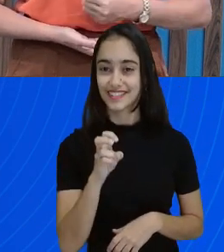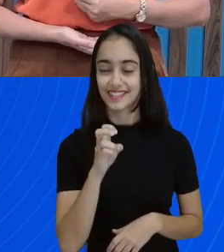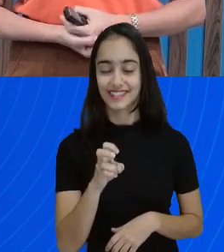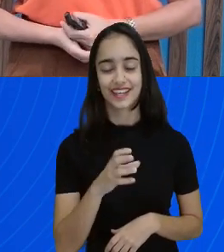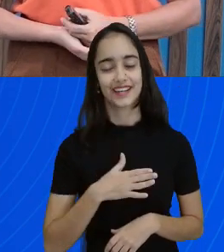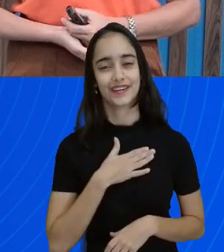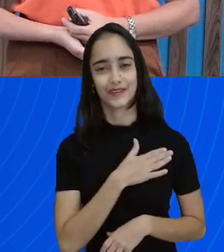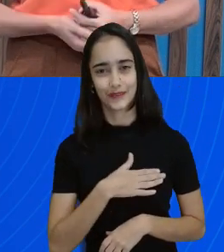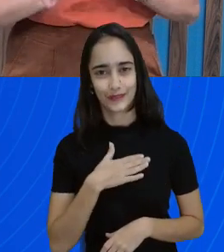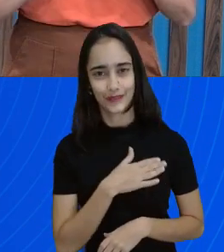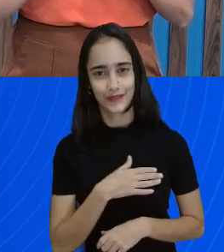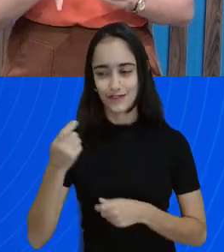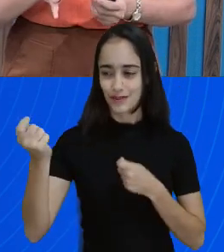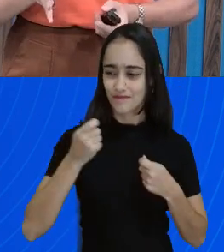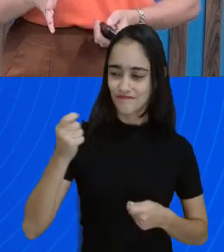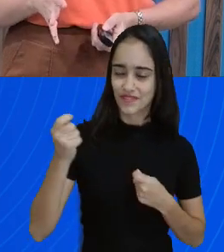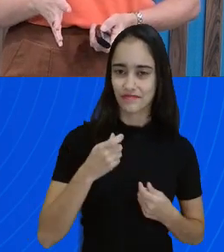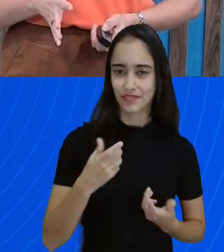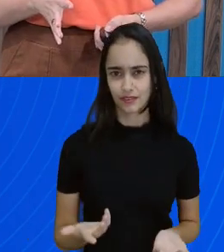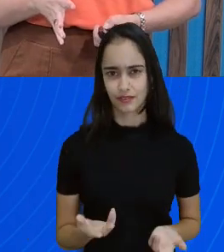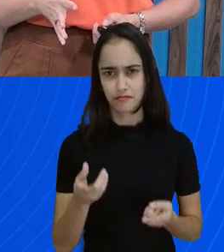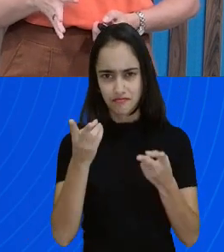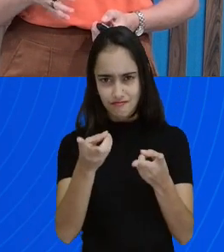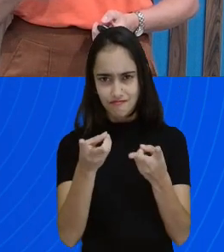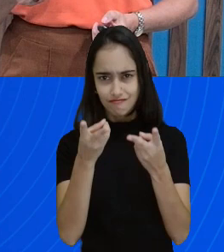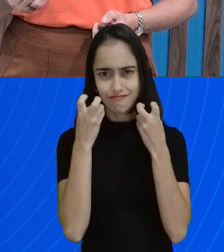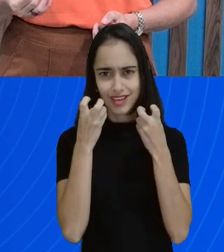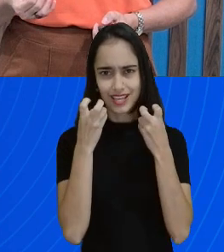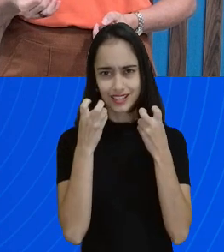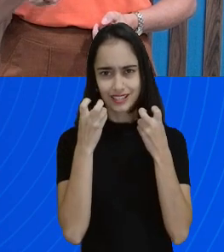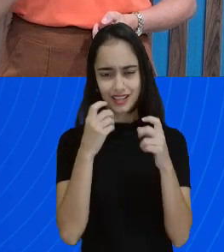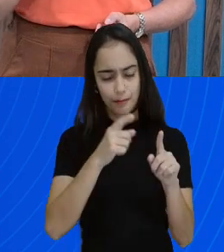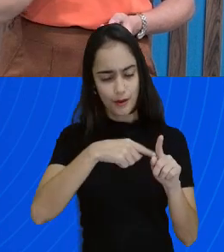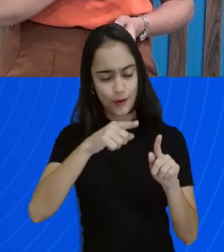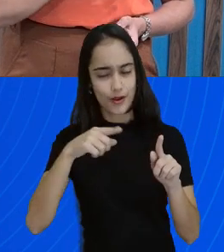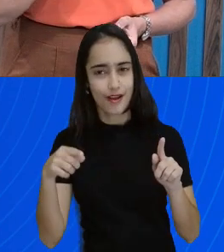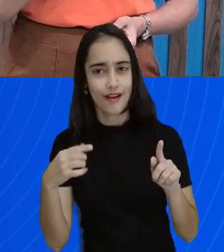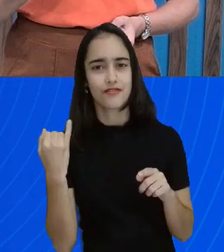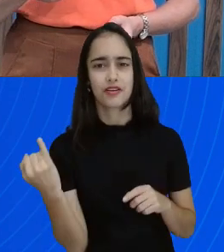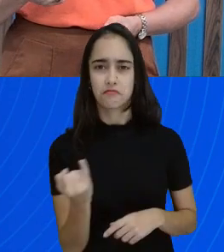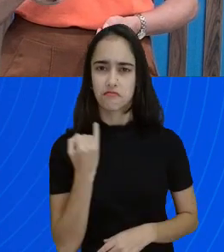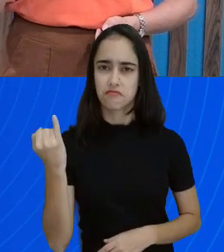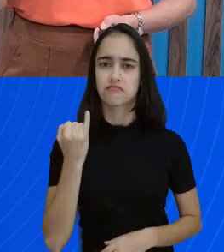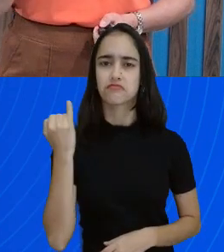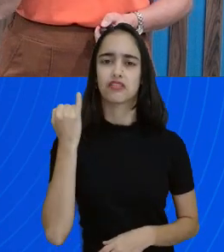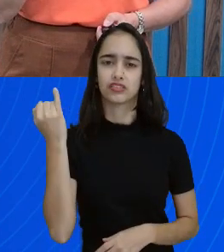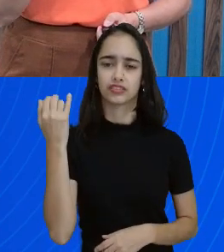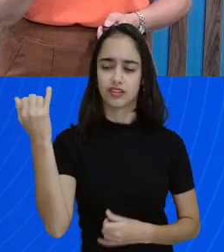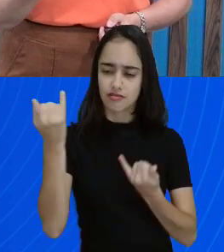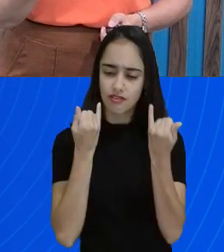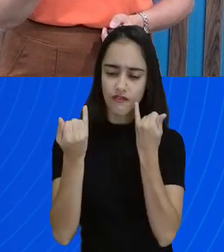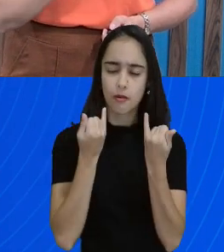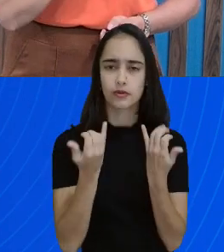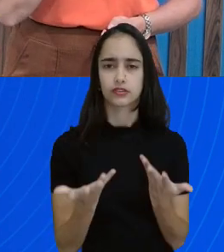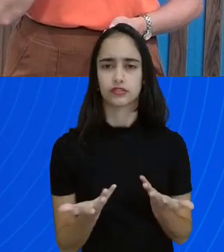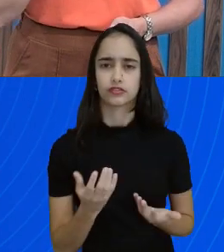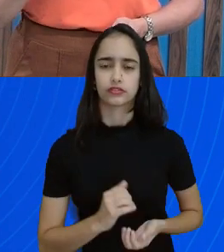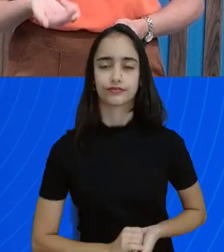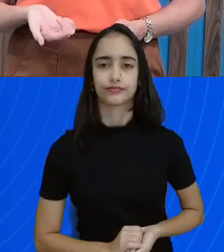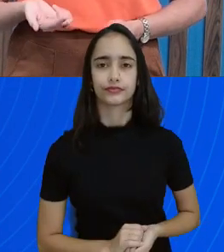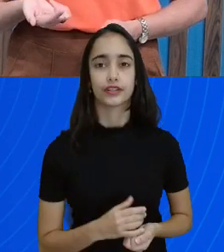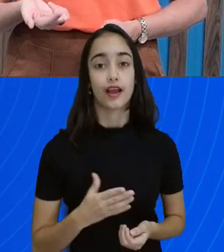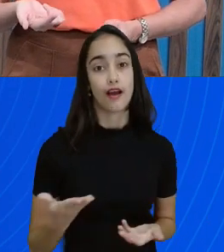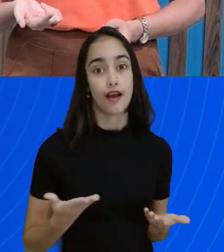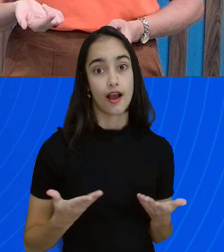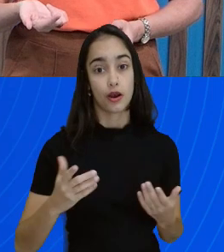de soltar pipa. Perceberam, gente, aí o gráfico, como são importantes esses dados? Agora estamos vendo um outro